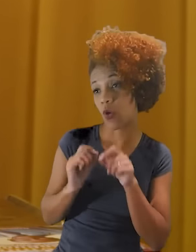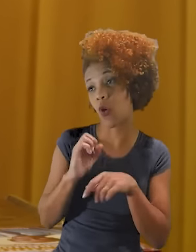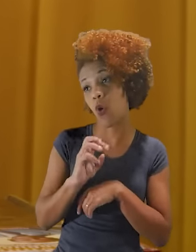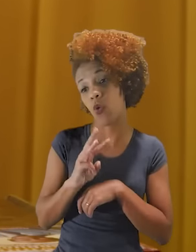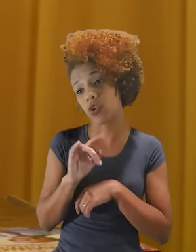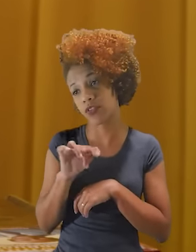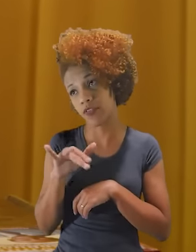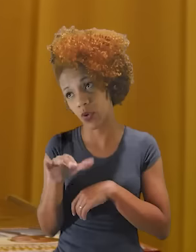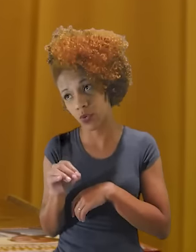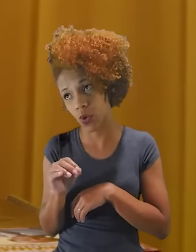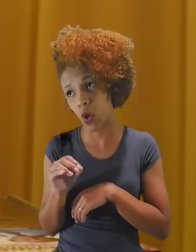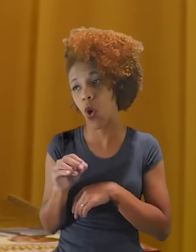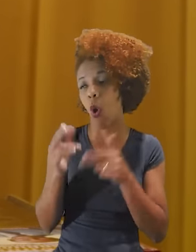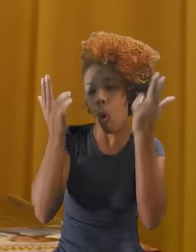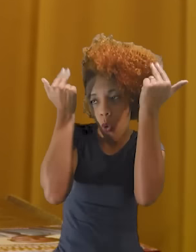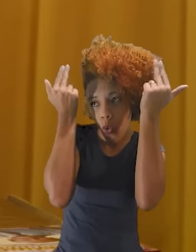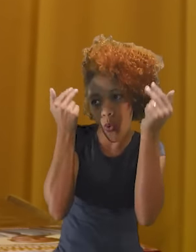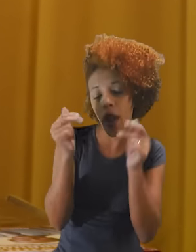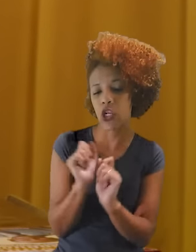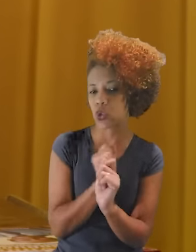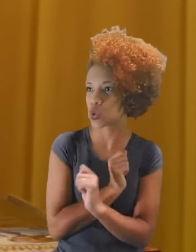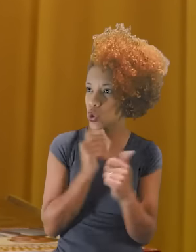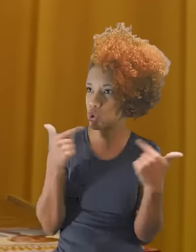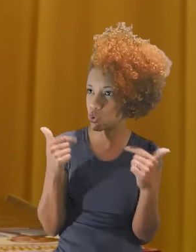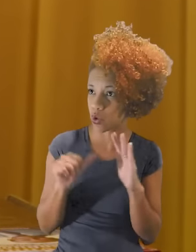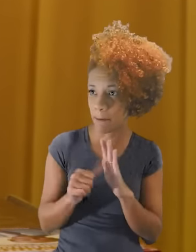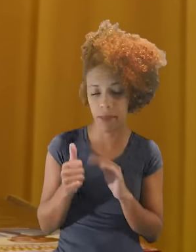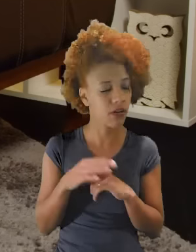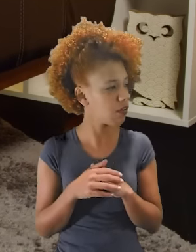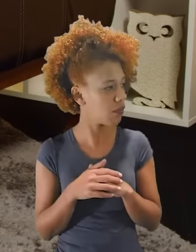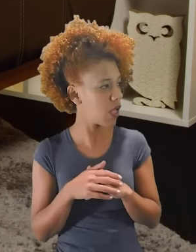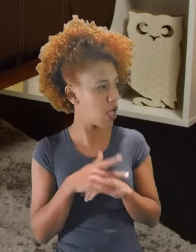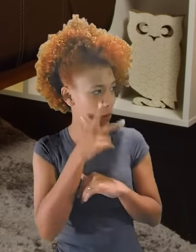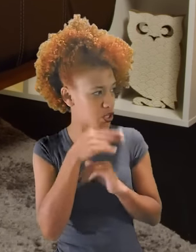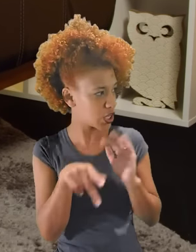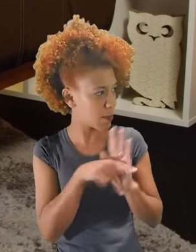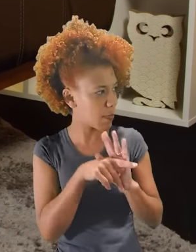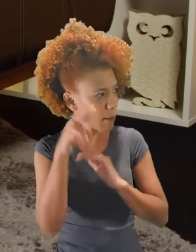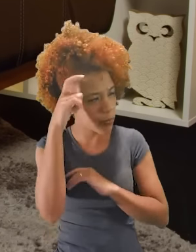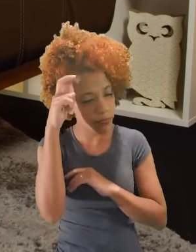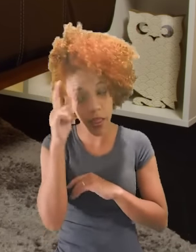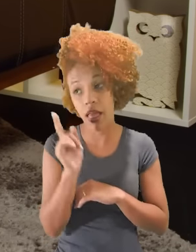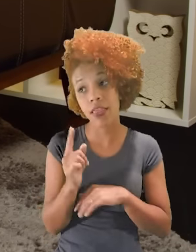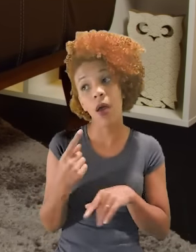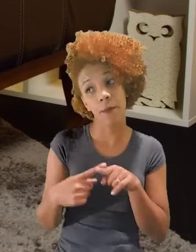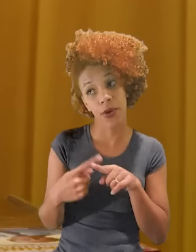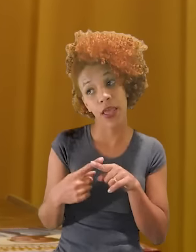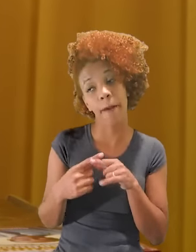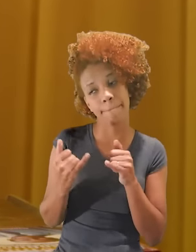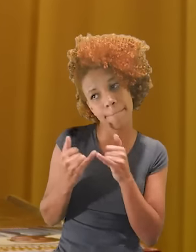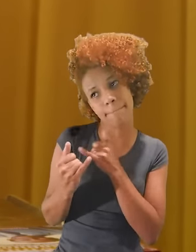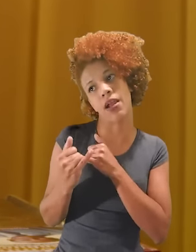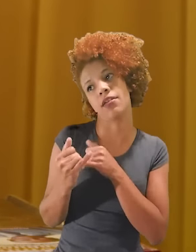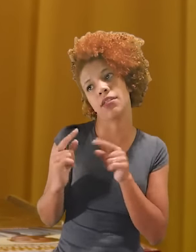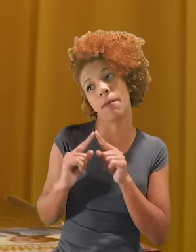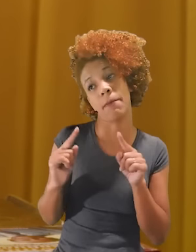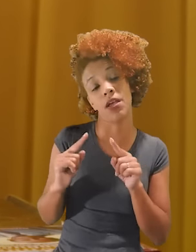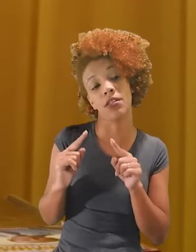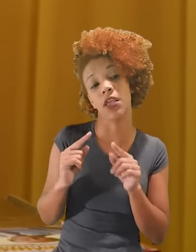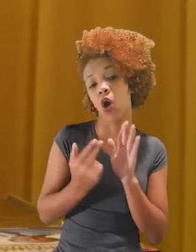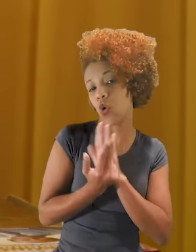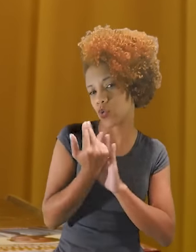Oswald, né, o coelho sortudo. Foi a primeira criação deles. Eu achei que era o próprio Mickey. Não, porque parece. Uh-huh. Parece porque os traços é do Ub